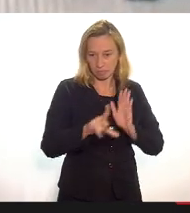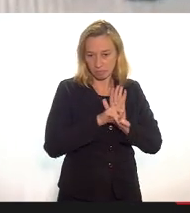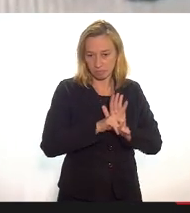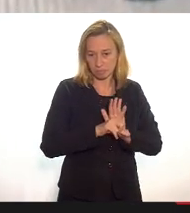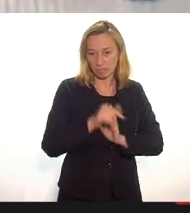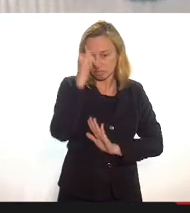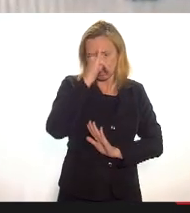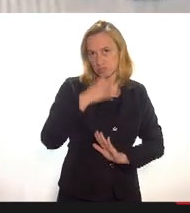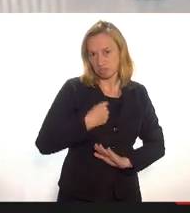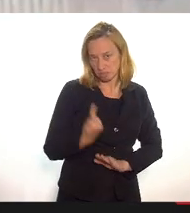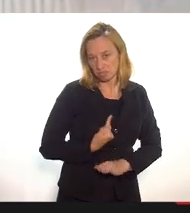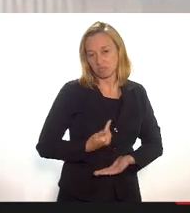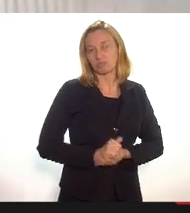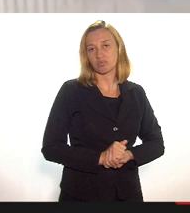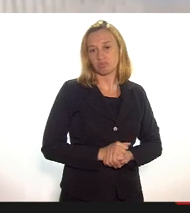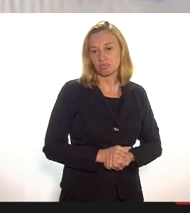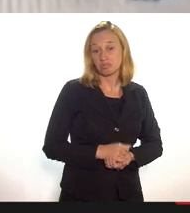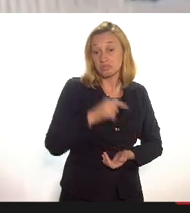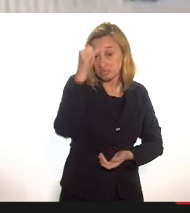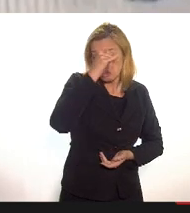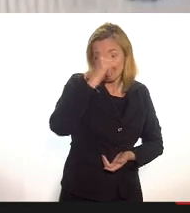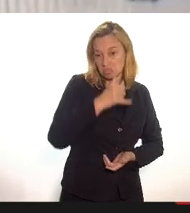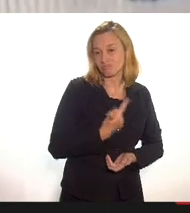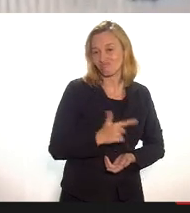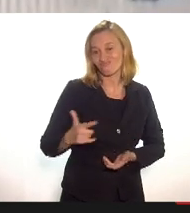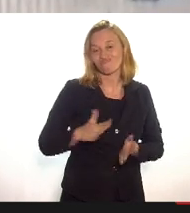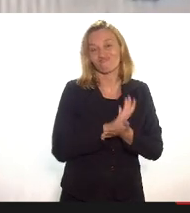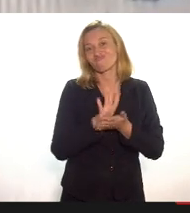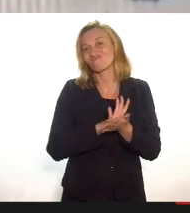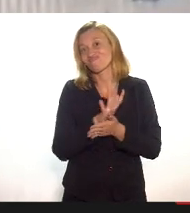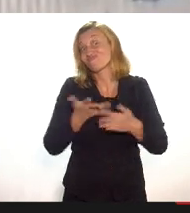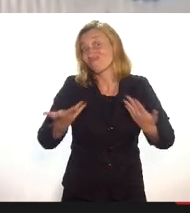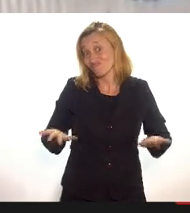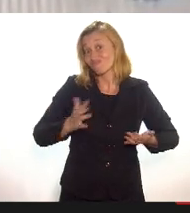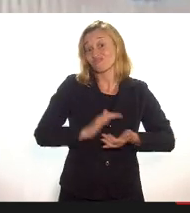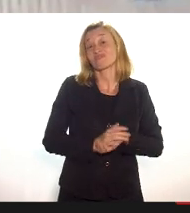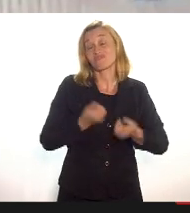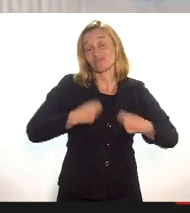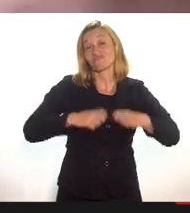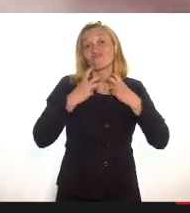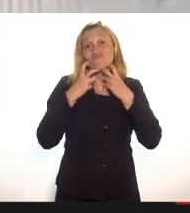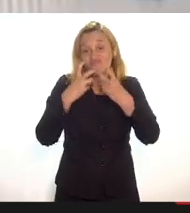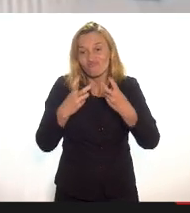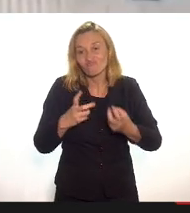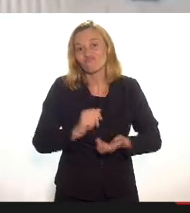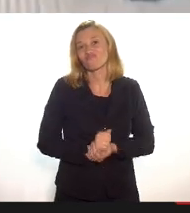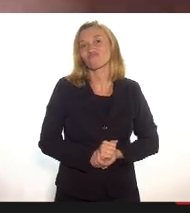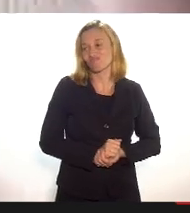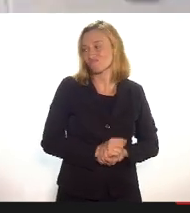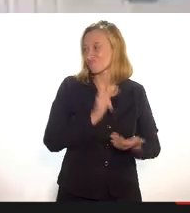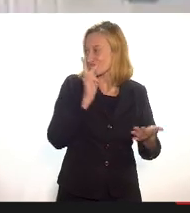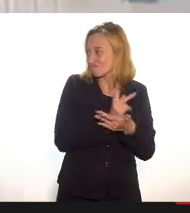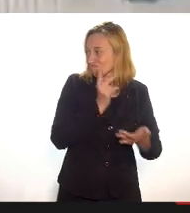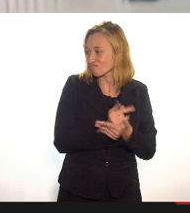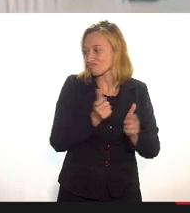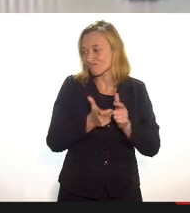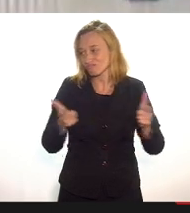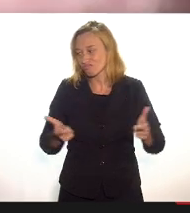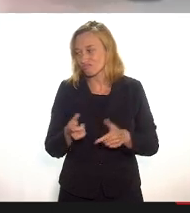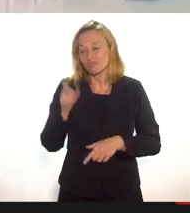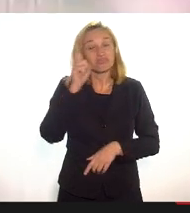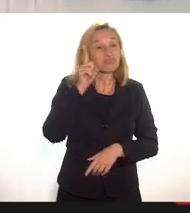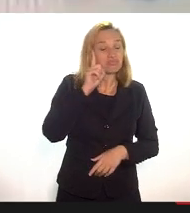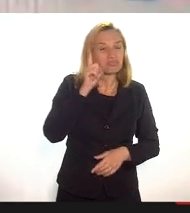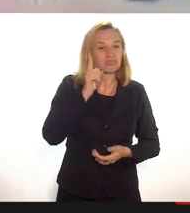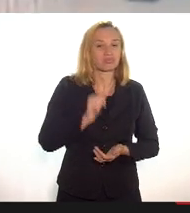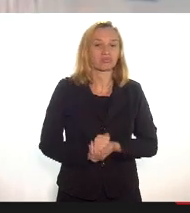bobo, né? De bobo, de bobo, a gente não tem nada. E a gente precisa gritar, porque a indignação está dentro. São todos os dias. A